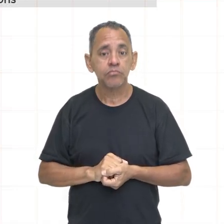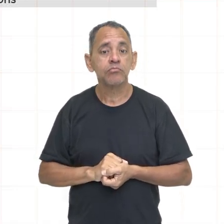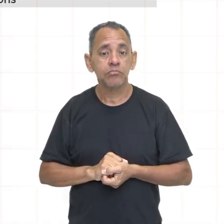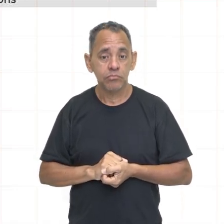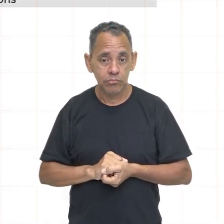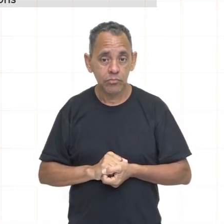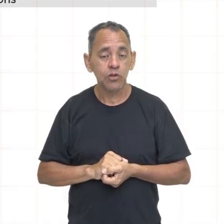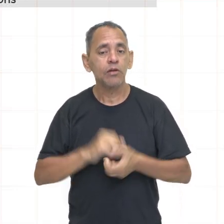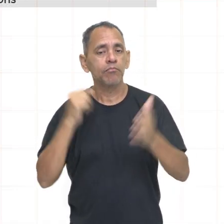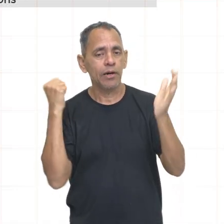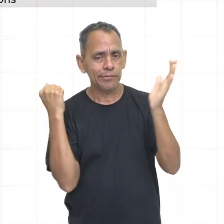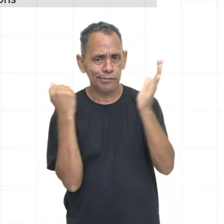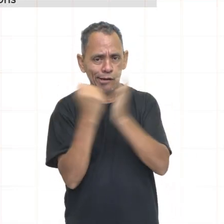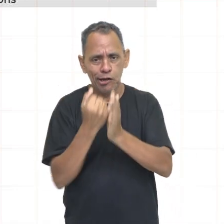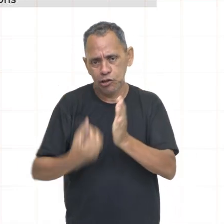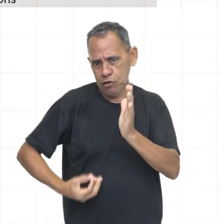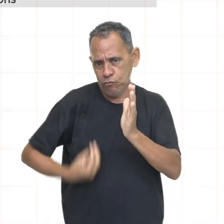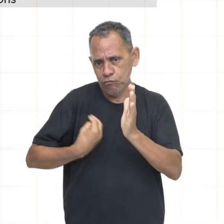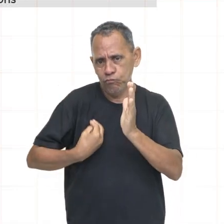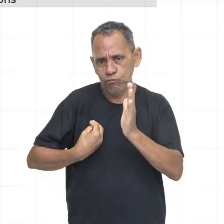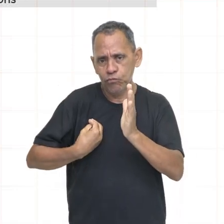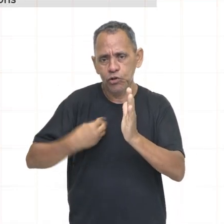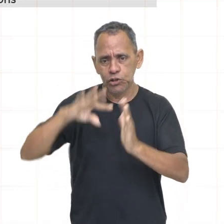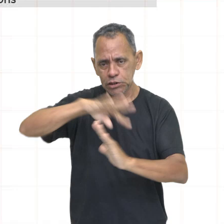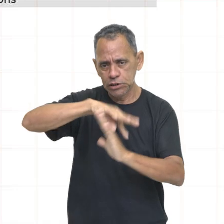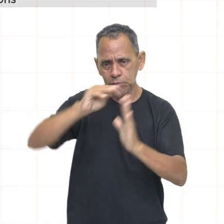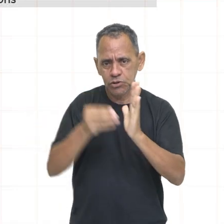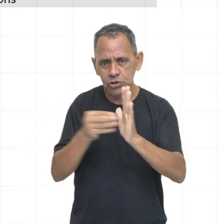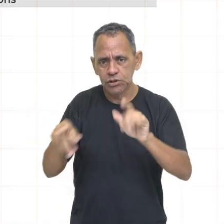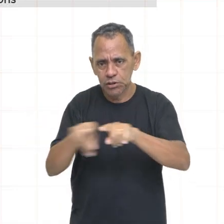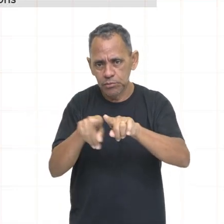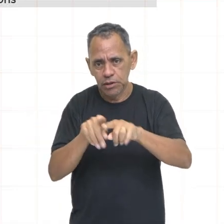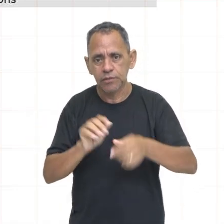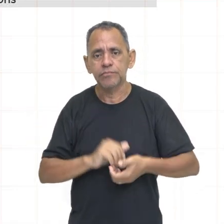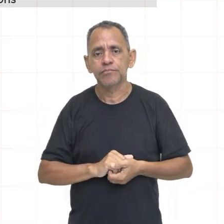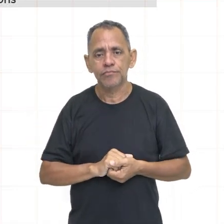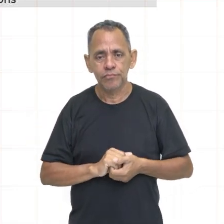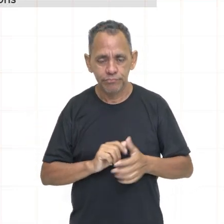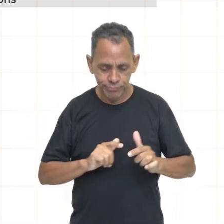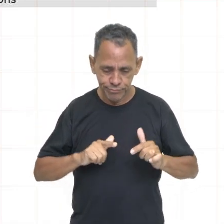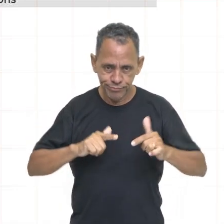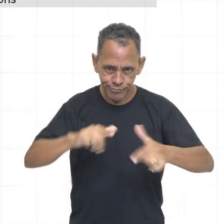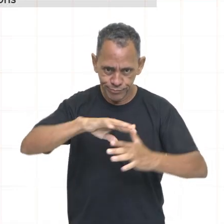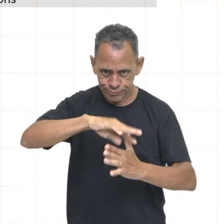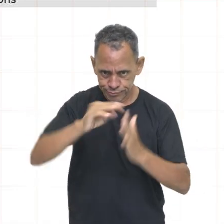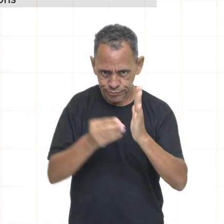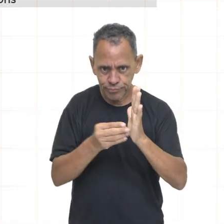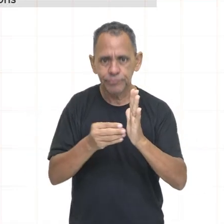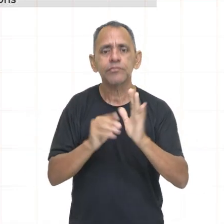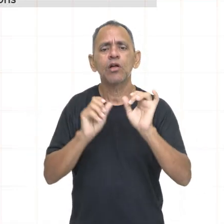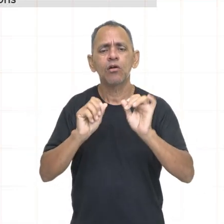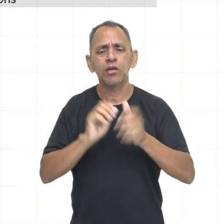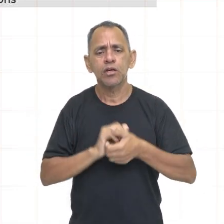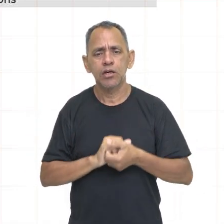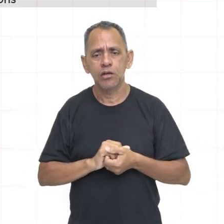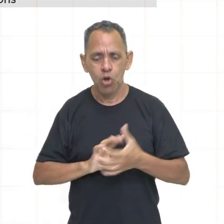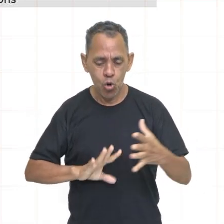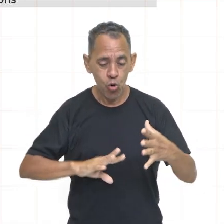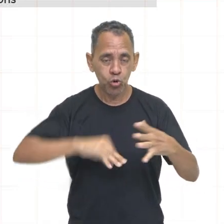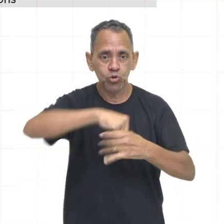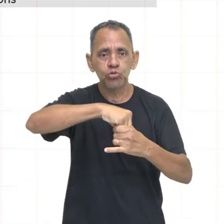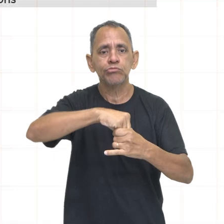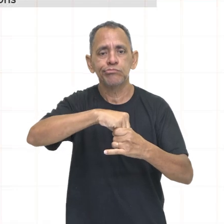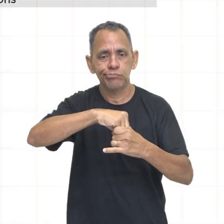afetaram diretamente a nossa vida. Olha o que o texto fala para a gente, galera. A Operação Amazônia foi uma reunião de